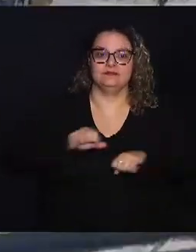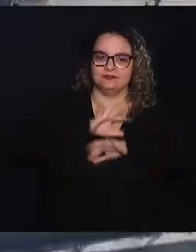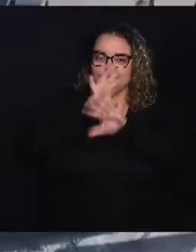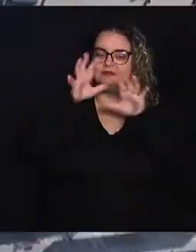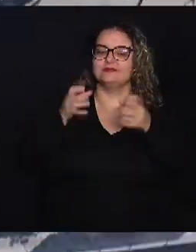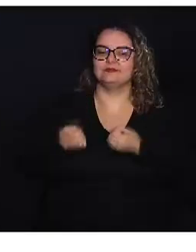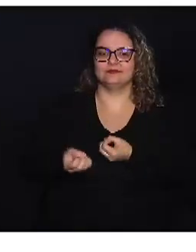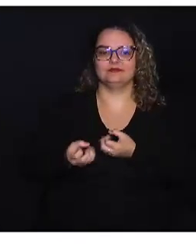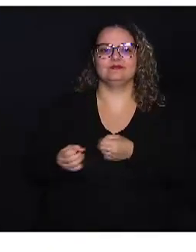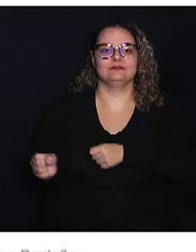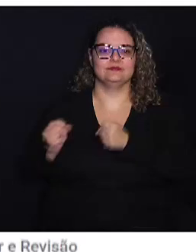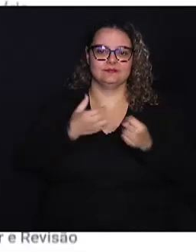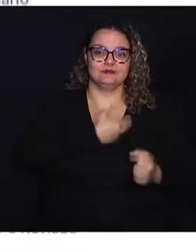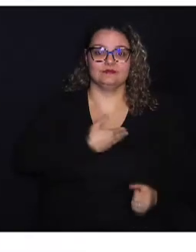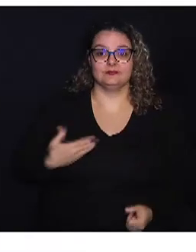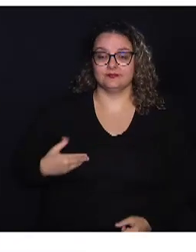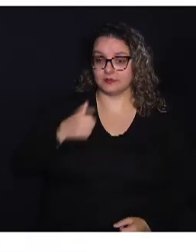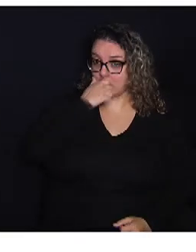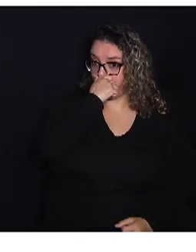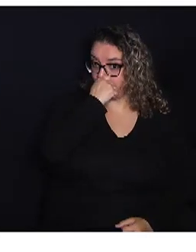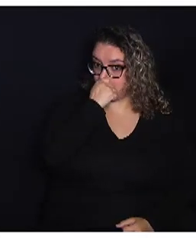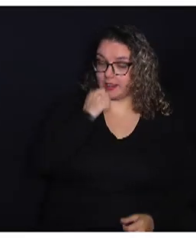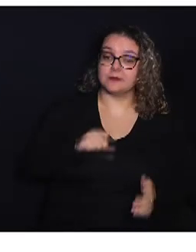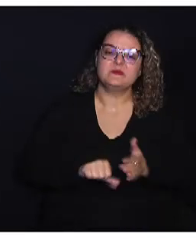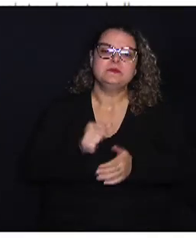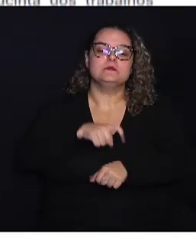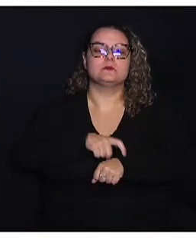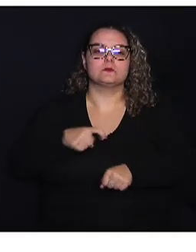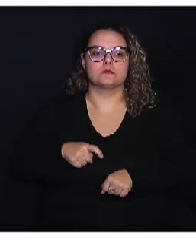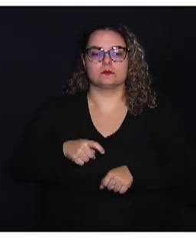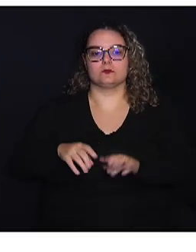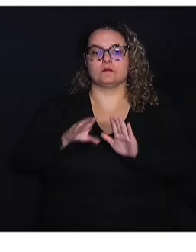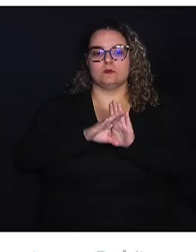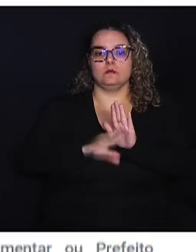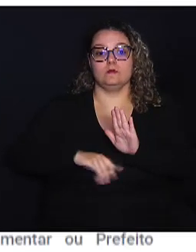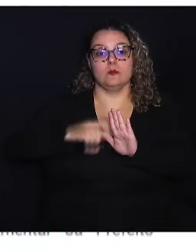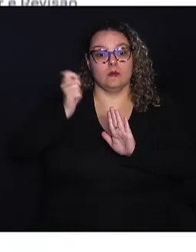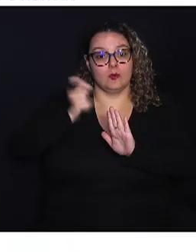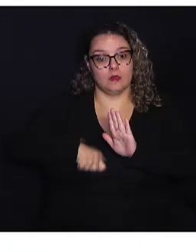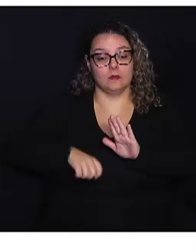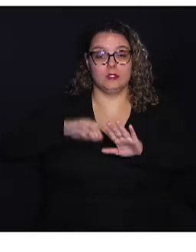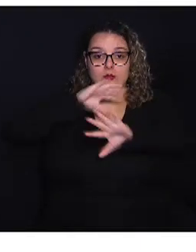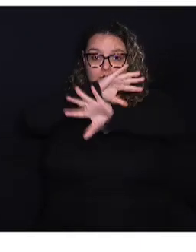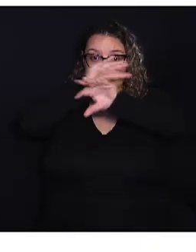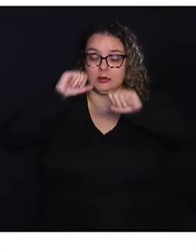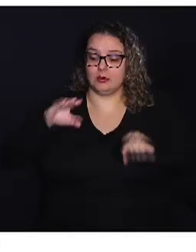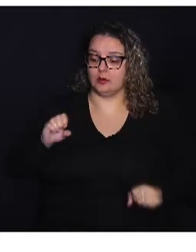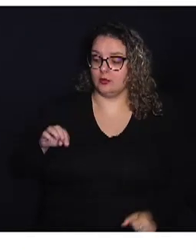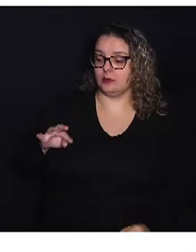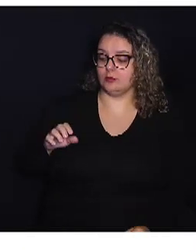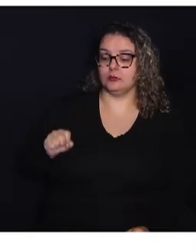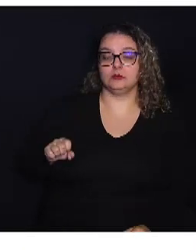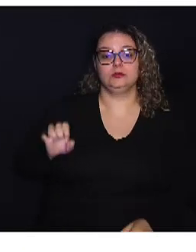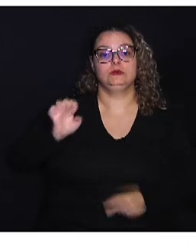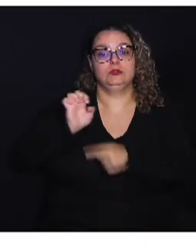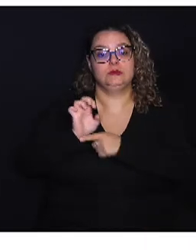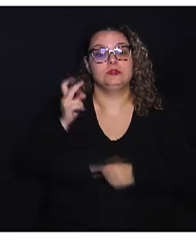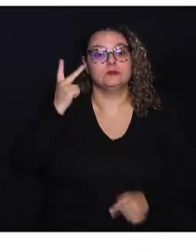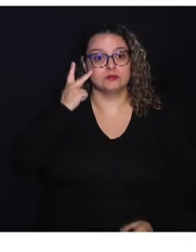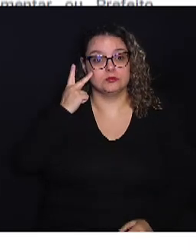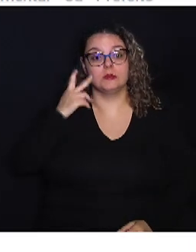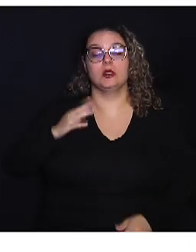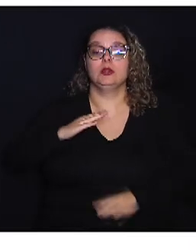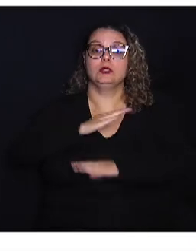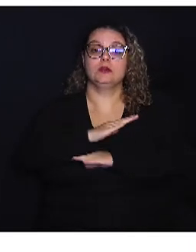do poder público. Esta primeira etapa do programa foi validada pelo Tribunal de Contas do Estado de São Paulo e a Câmara